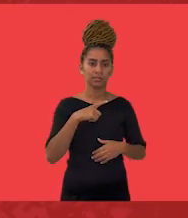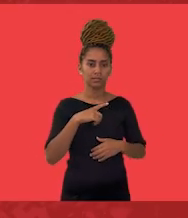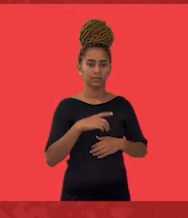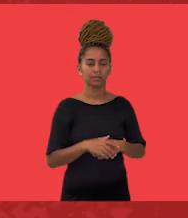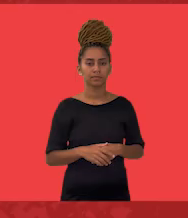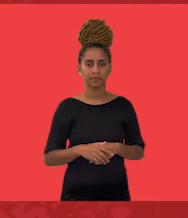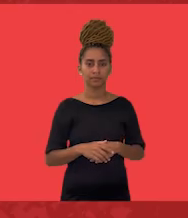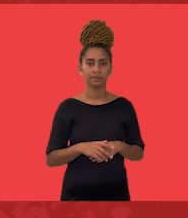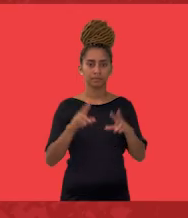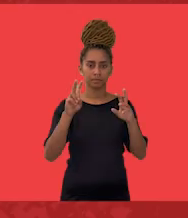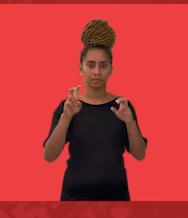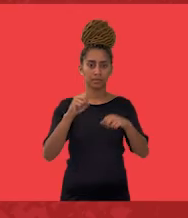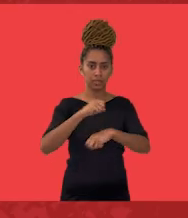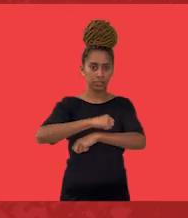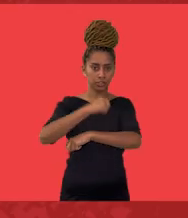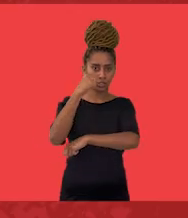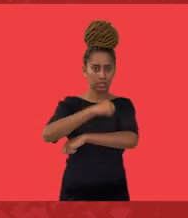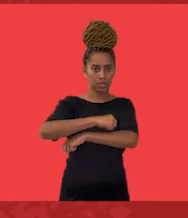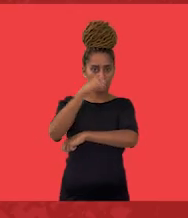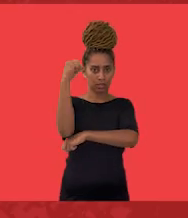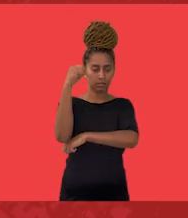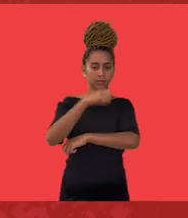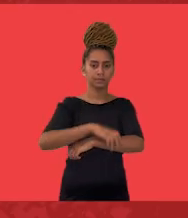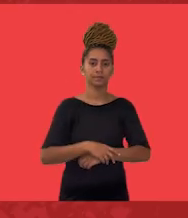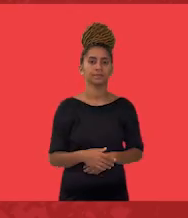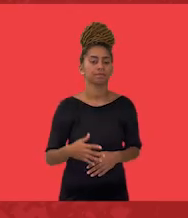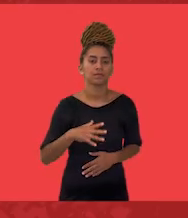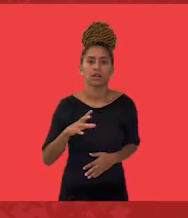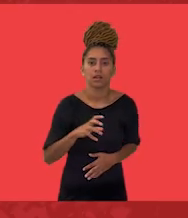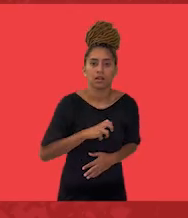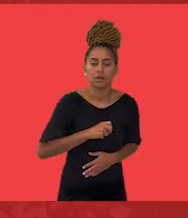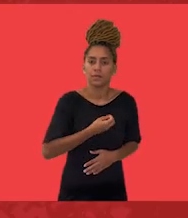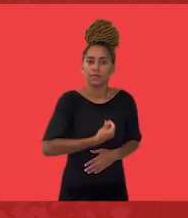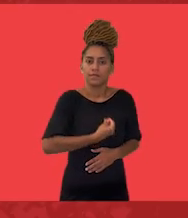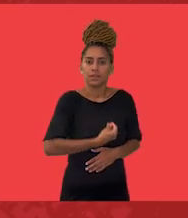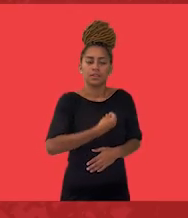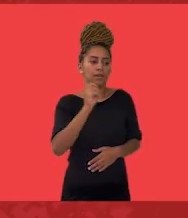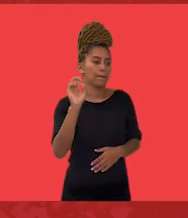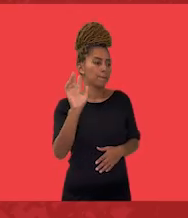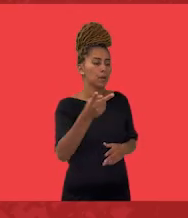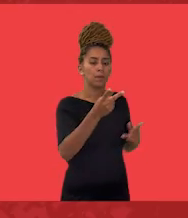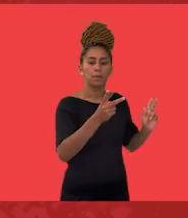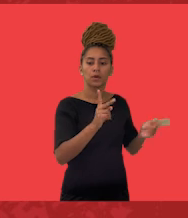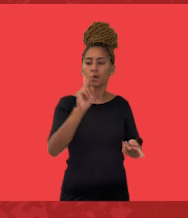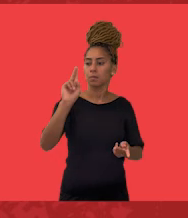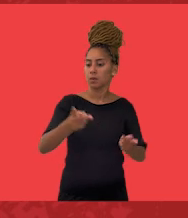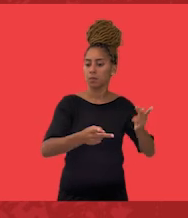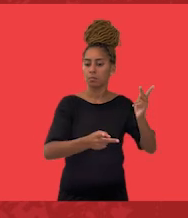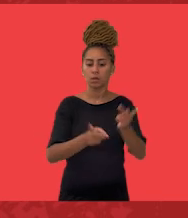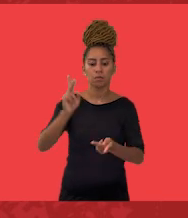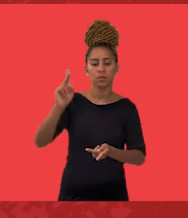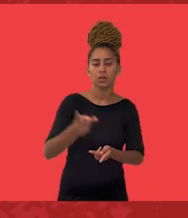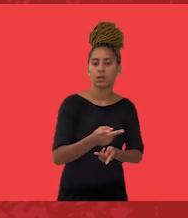1941. Meu pai sorria. Minha mãe segurou pela mão minha irmã,